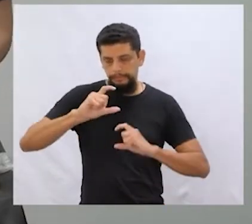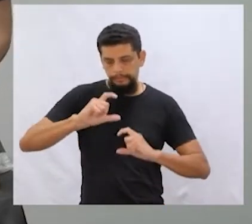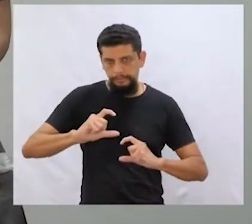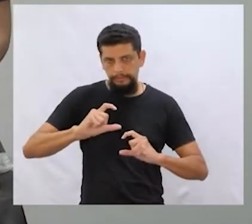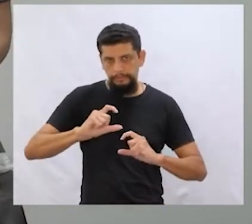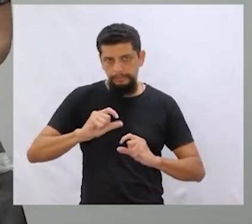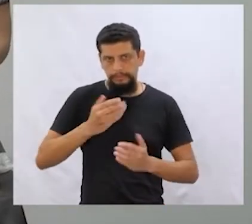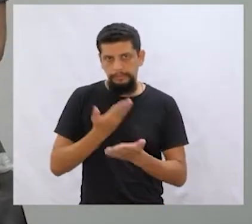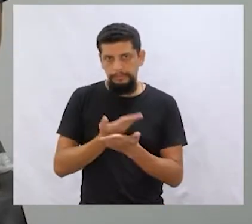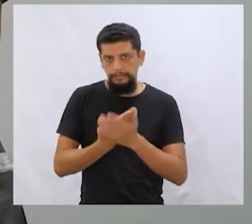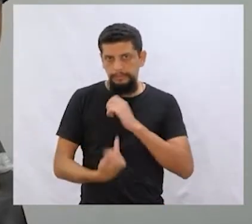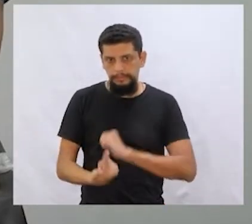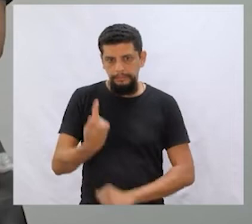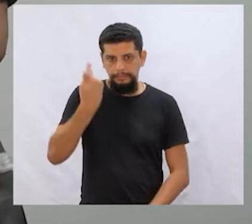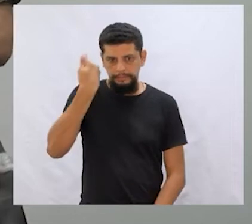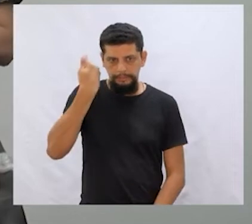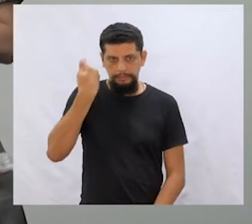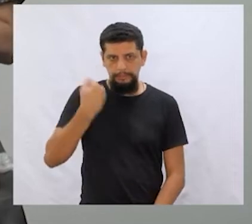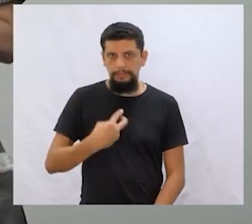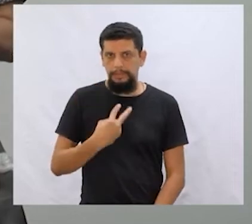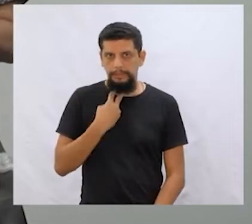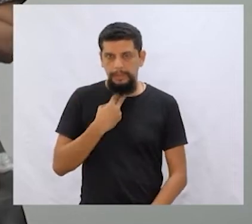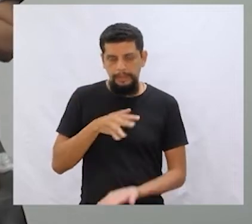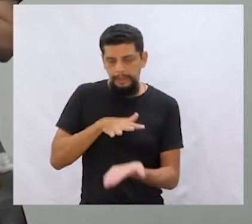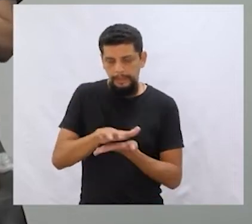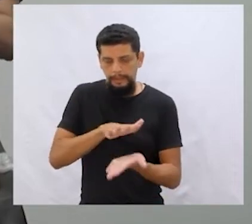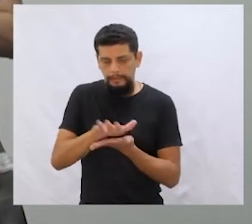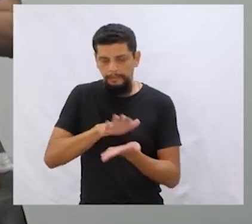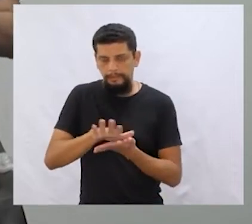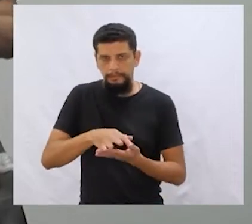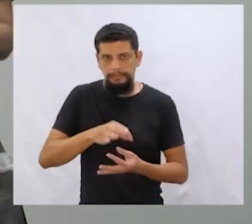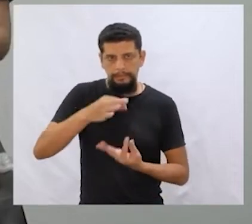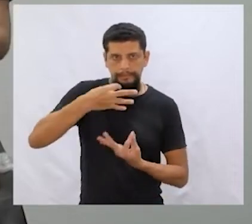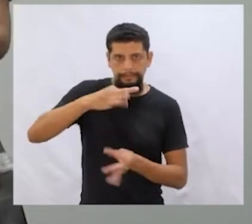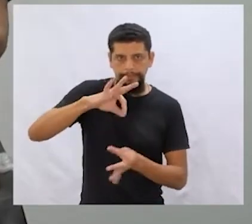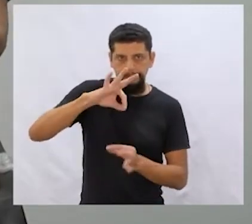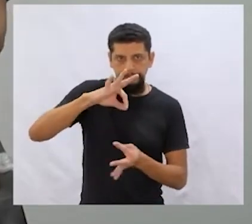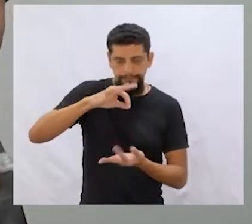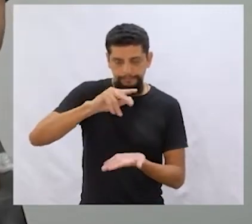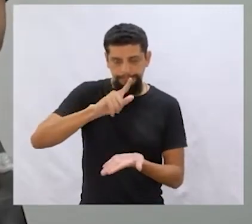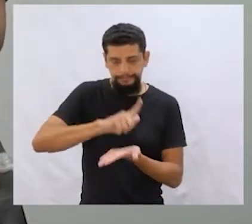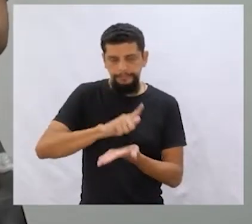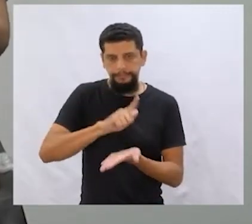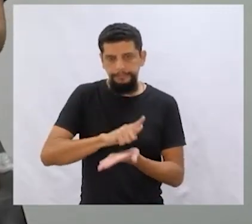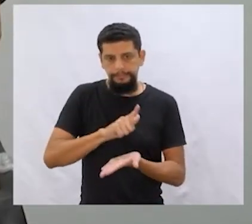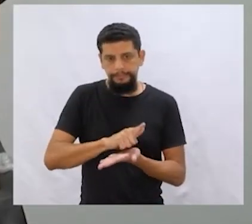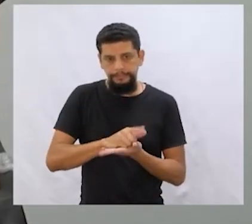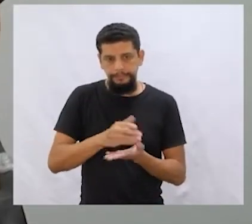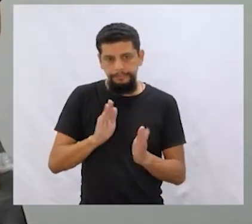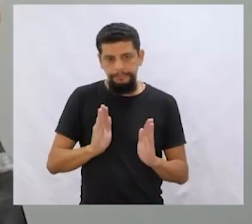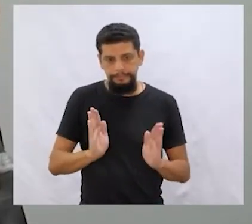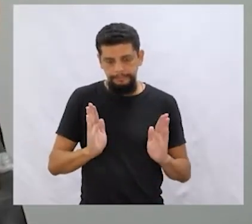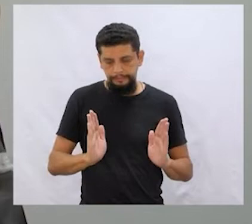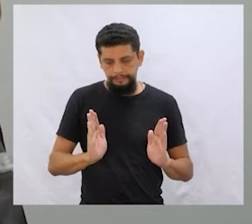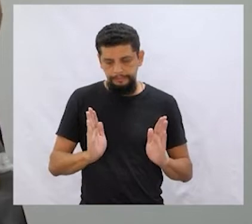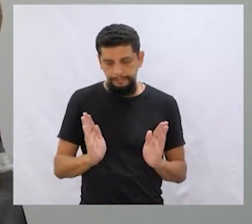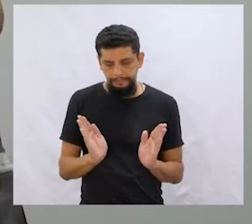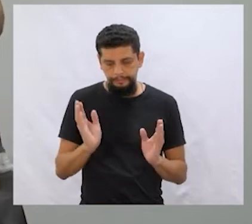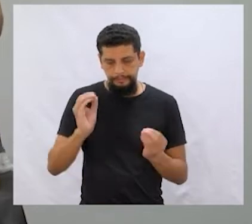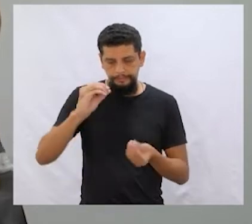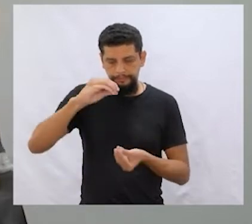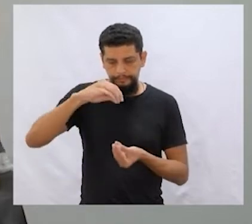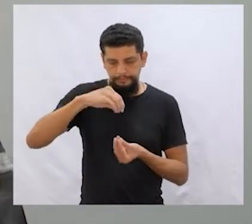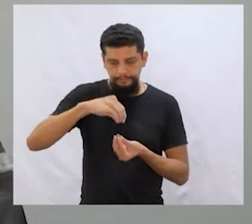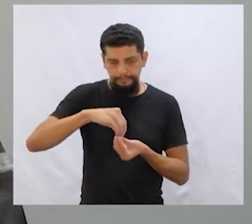né? Também. Que a gente guardou. Então, vamos desperdiçar papel, isso, certo? Mesmo. Então, dobramos o papel ao